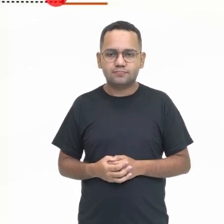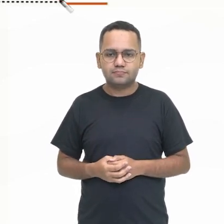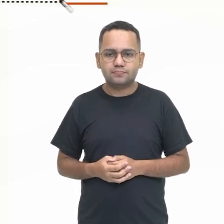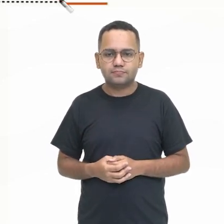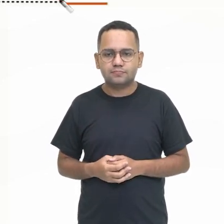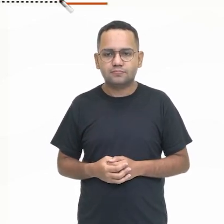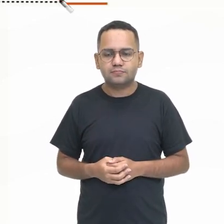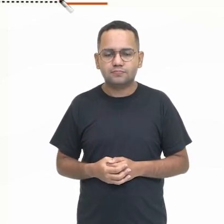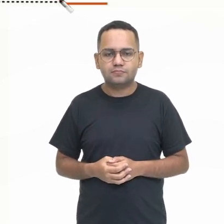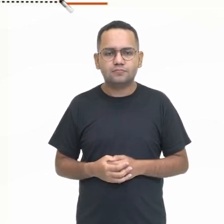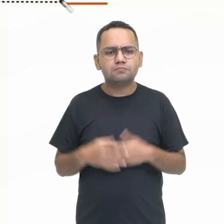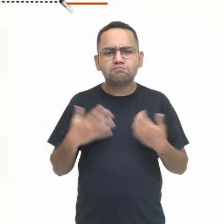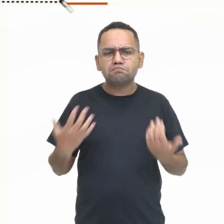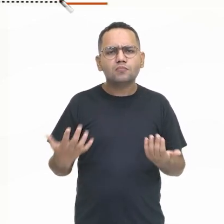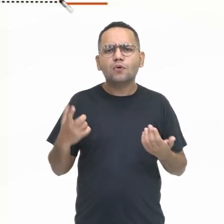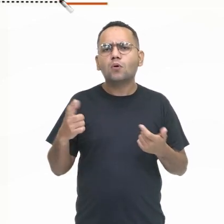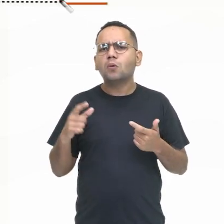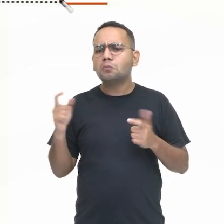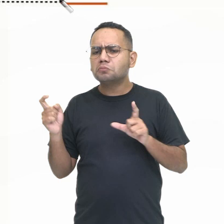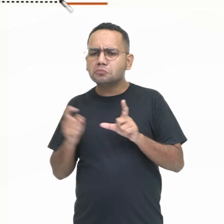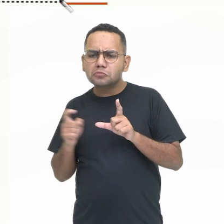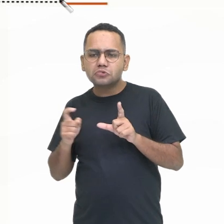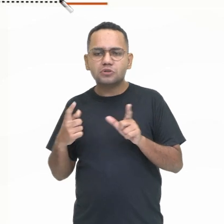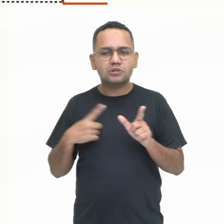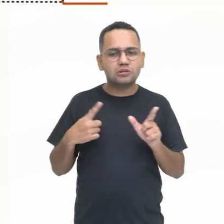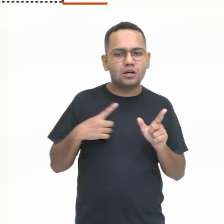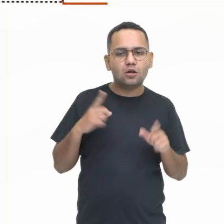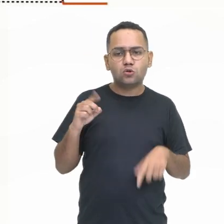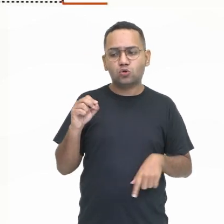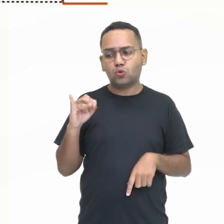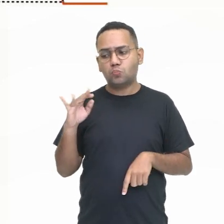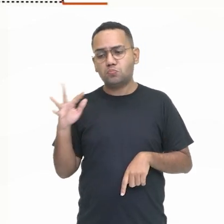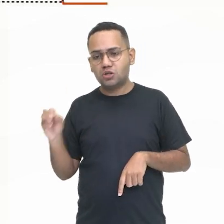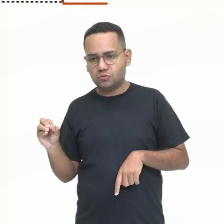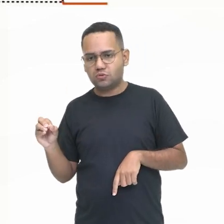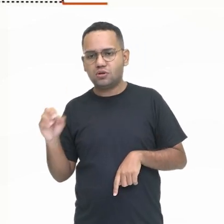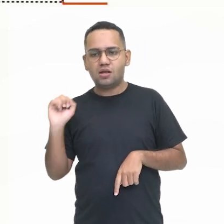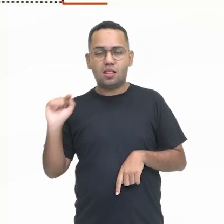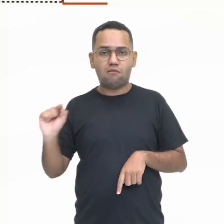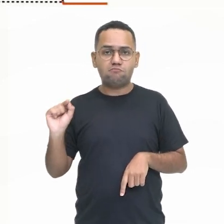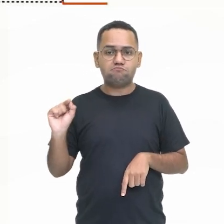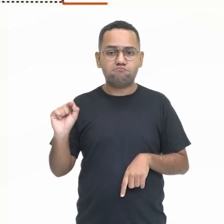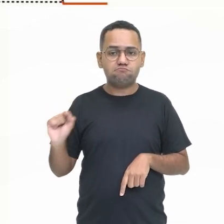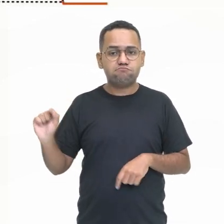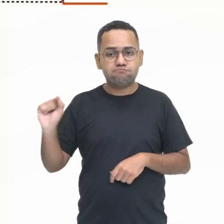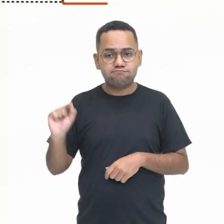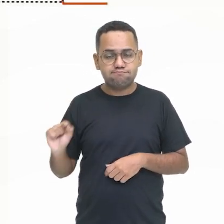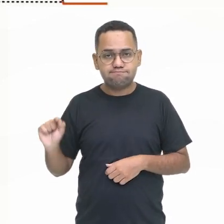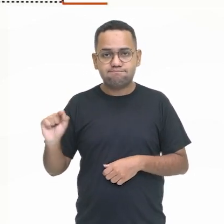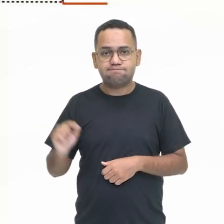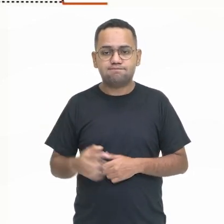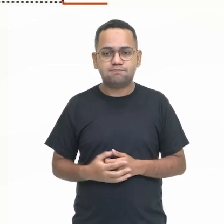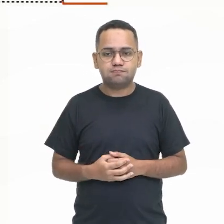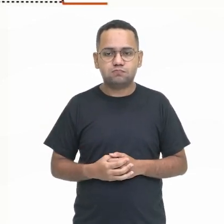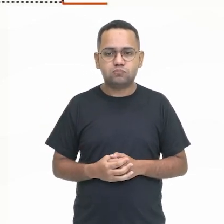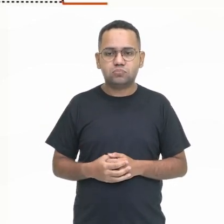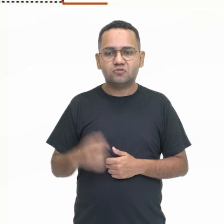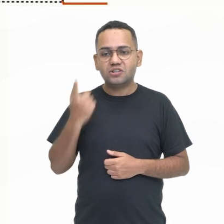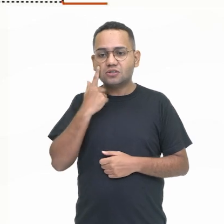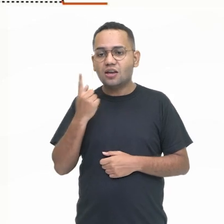os valores do domínio onde ela decresce? Ela decresce nesse intervalo aqui. Ó. Isso vai sinalizar aqui na nossa